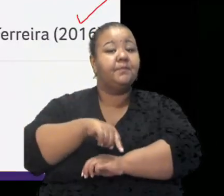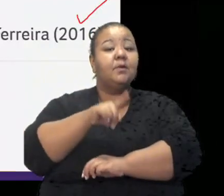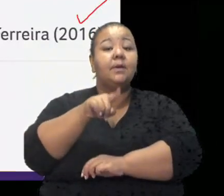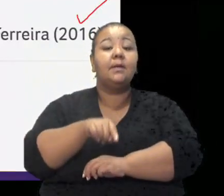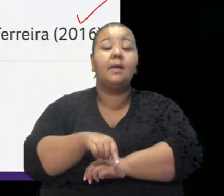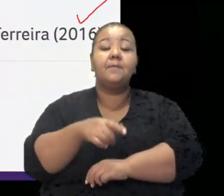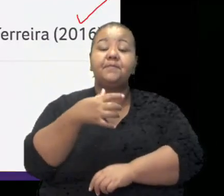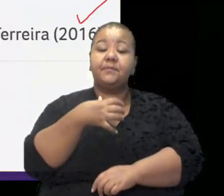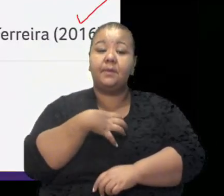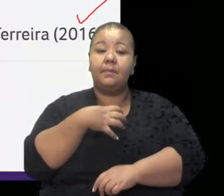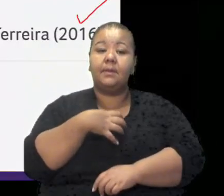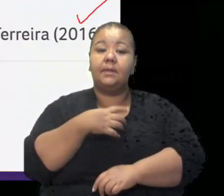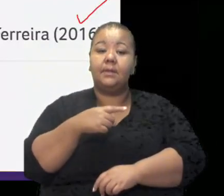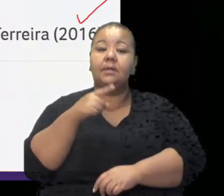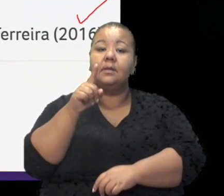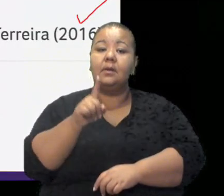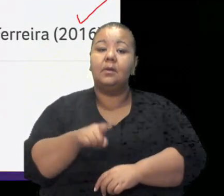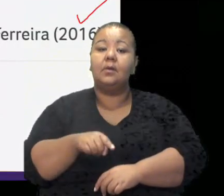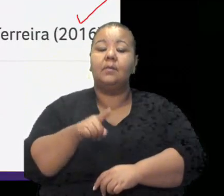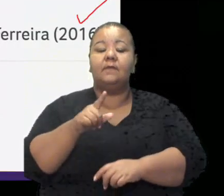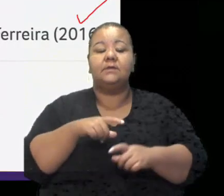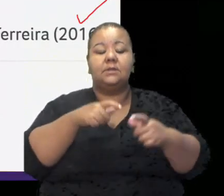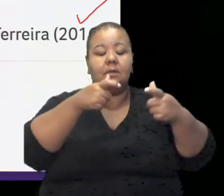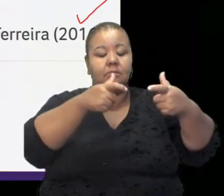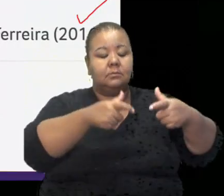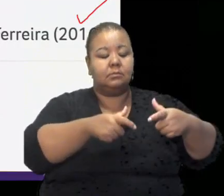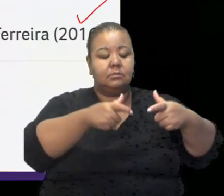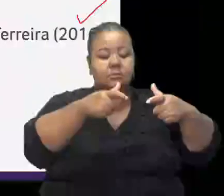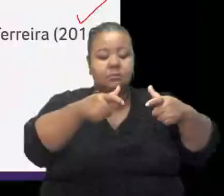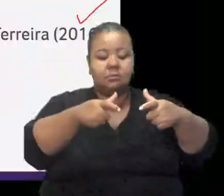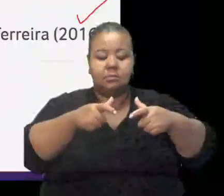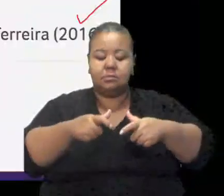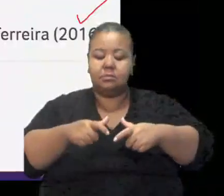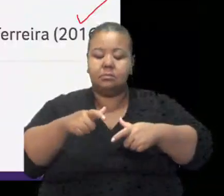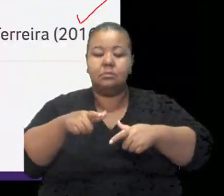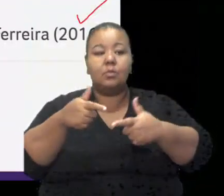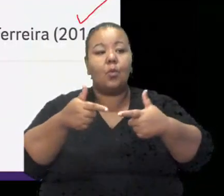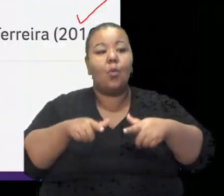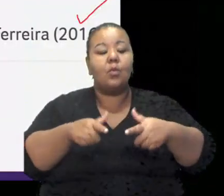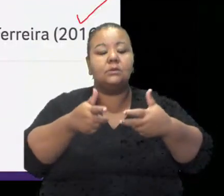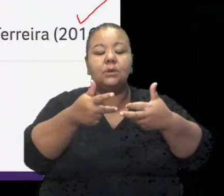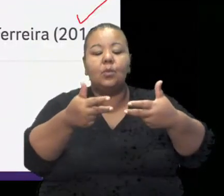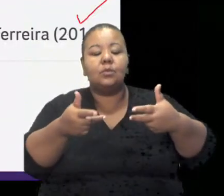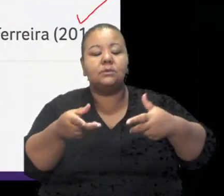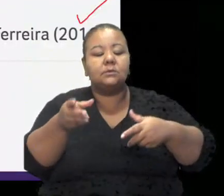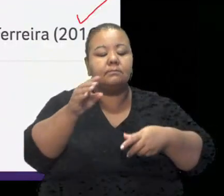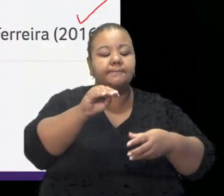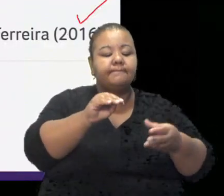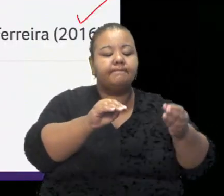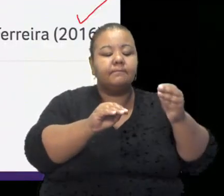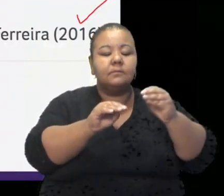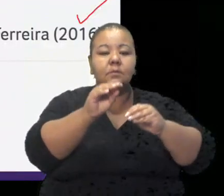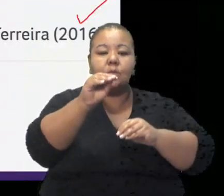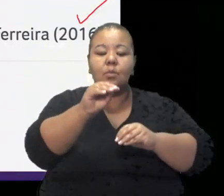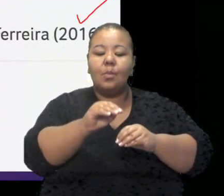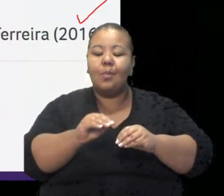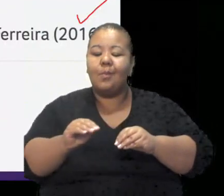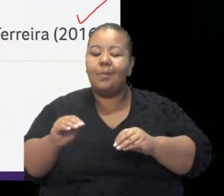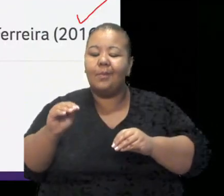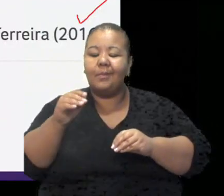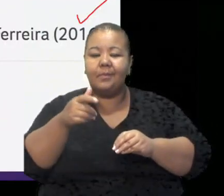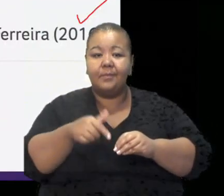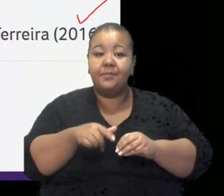que a maneira pelo qual serão posicionados os recursos de transformação, ou